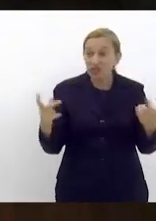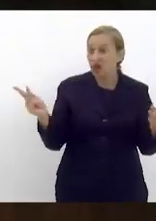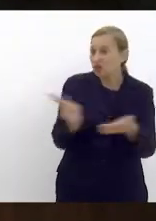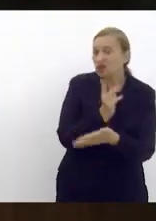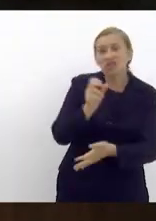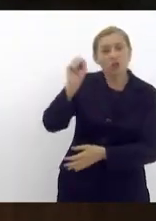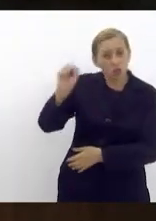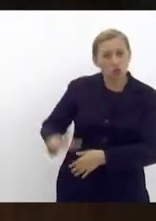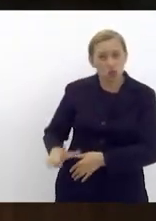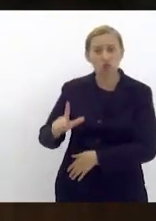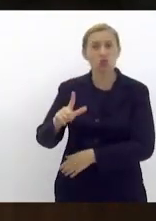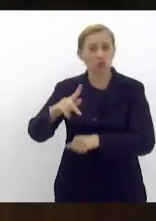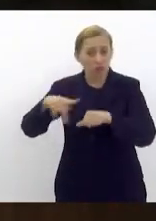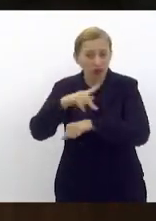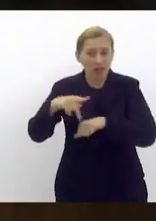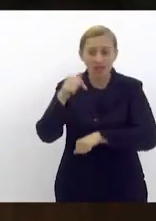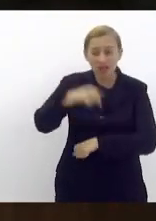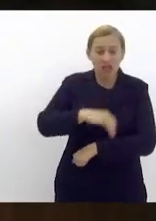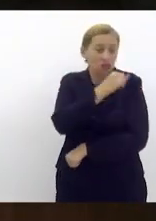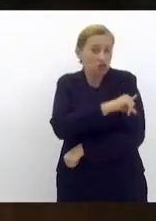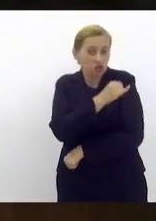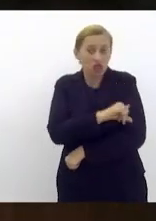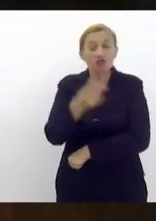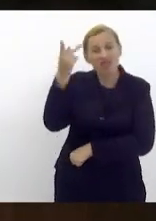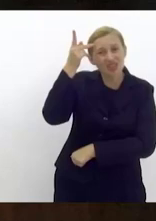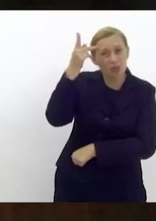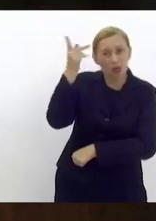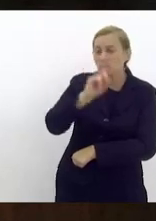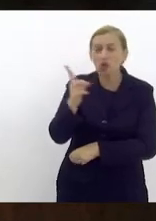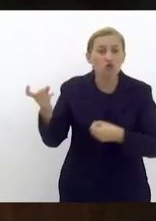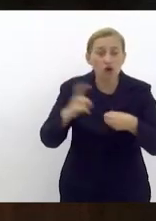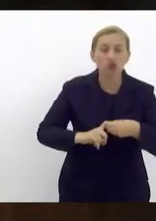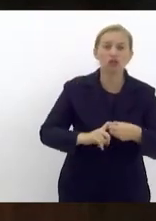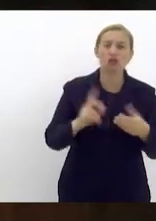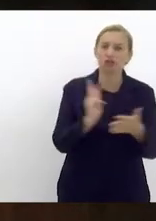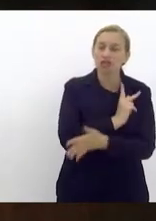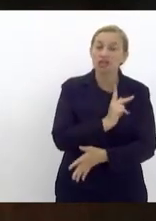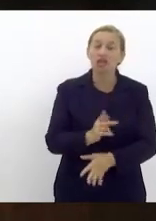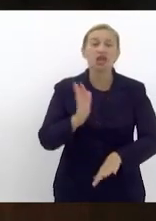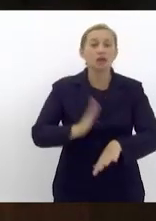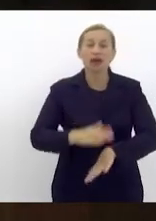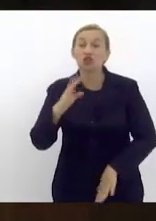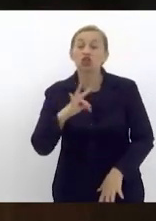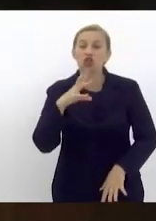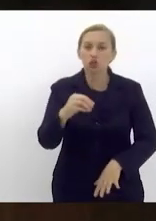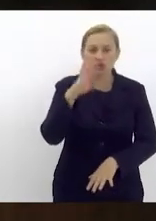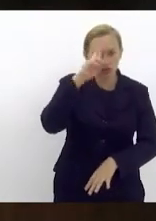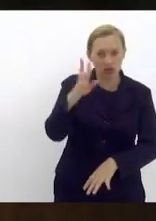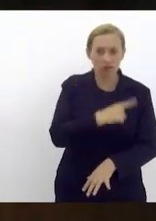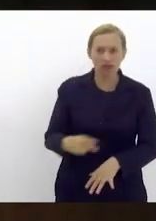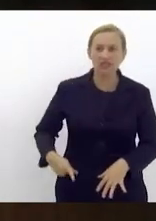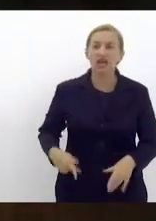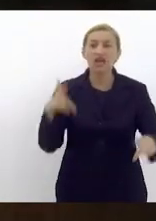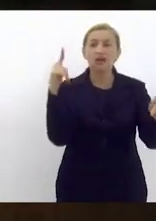sul do país, como aconteceu aqui no Rio de Janeiro, como aconteceu em São Paulo, não voltem a acontecer. E mais do que isso, senhora presidente,